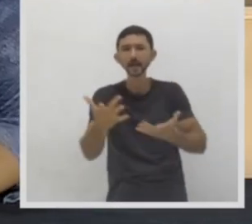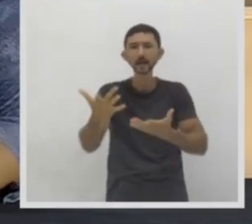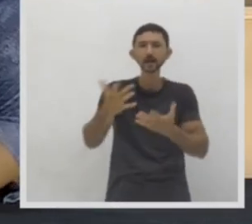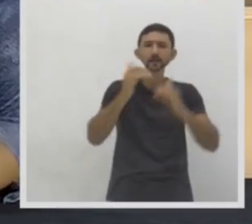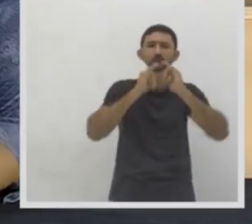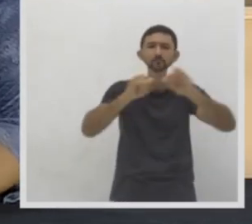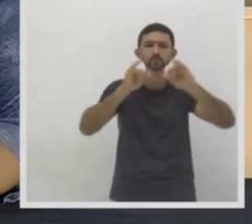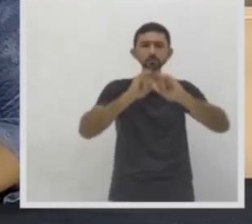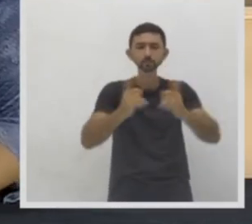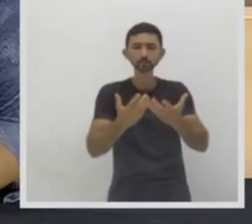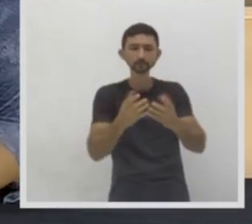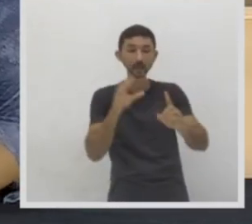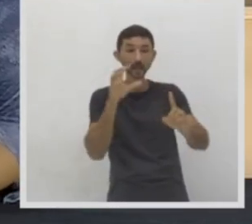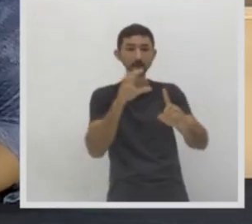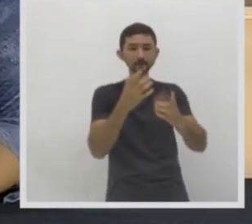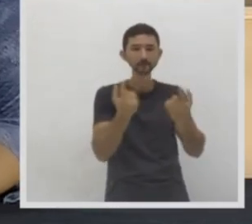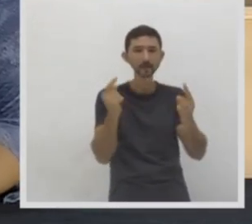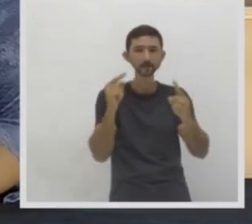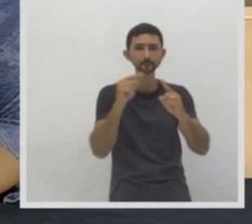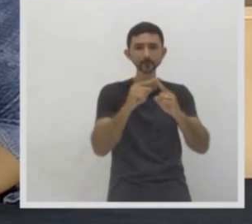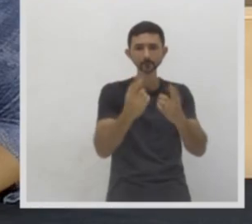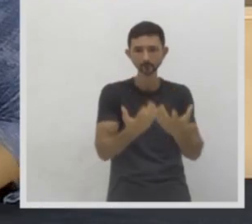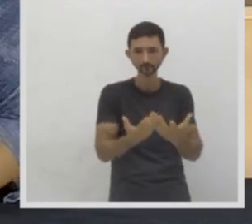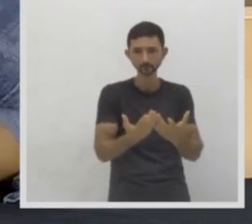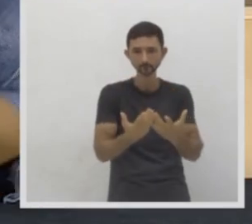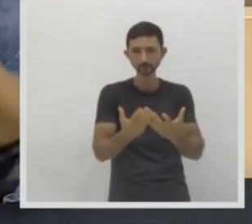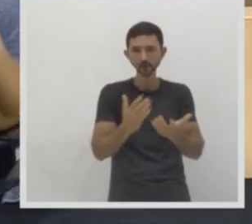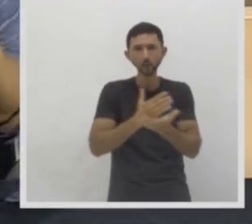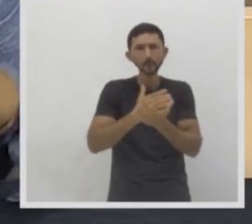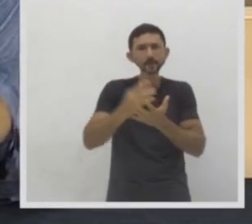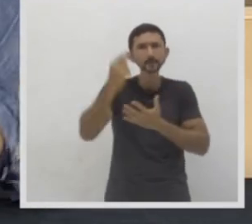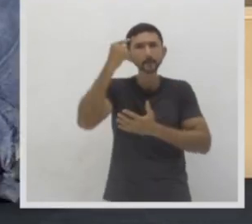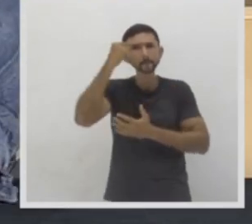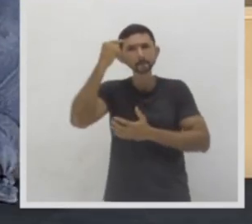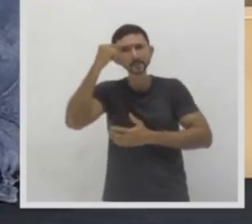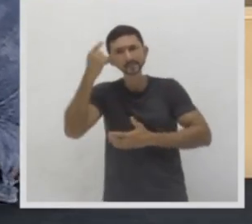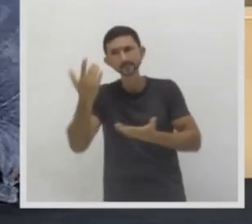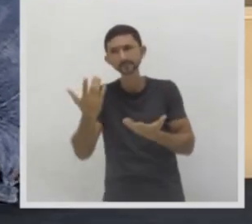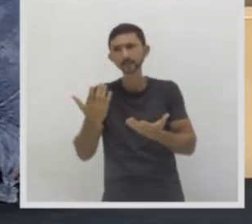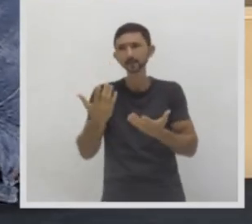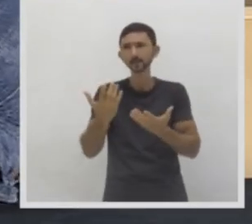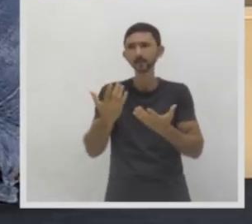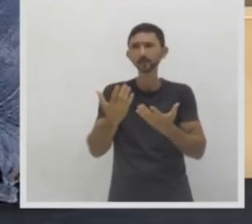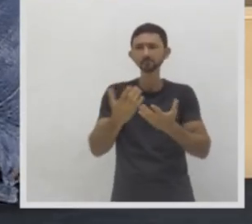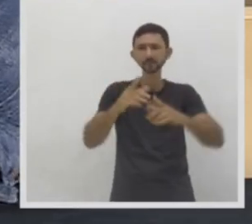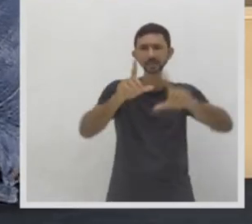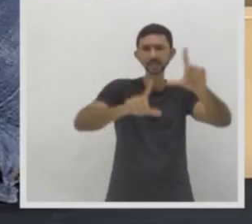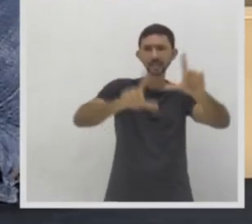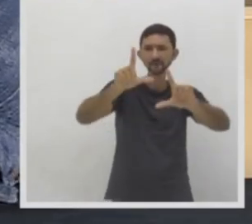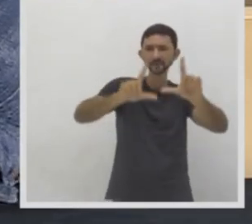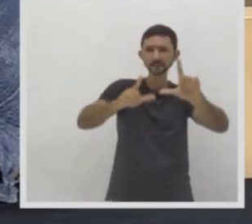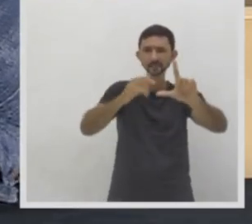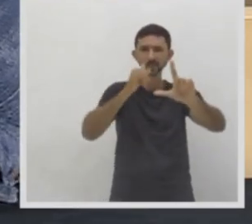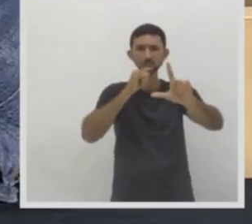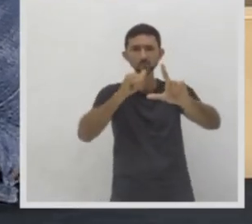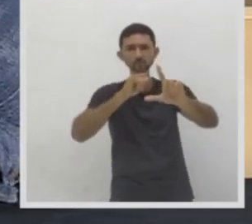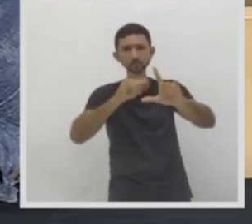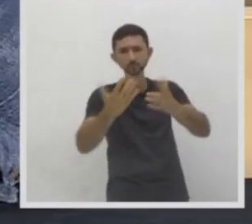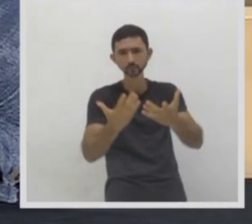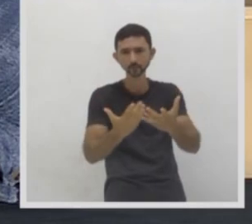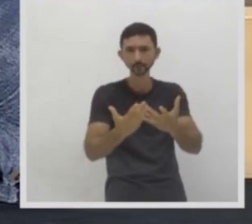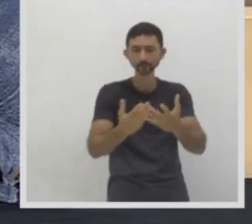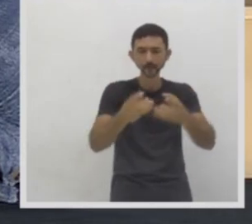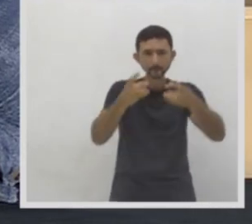Se nós começarmos a refletir sobre tudo isso, os próprios comerciais que nós assistimos na televisão, nós